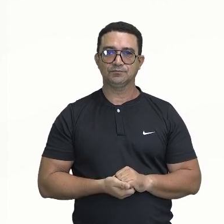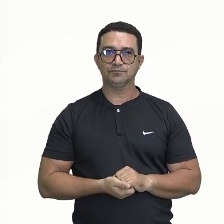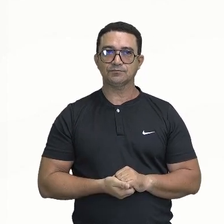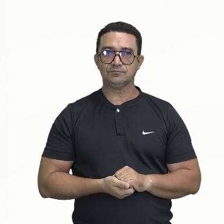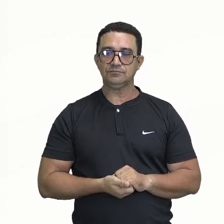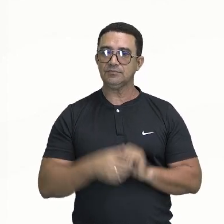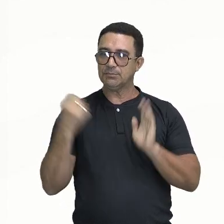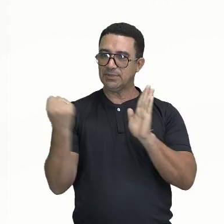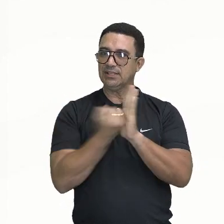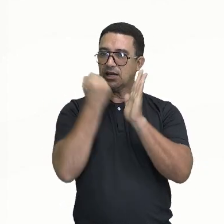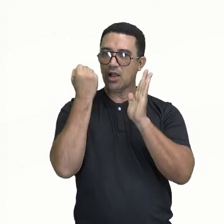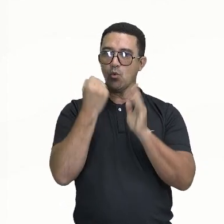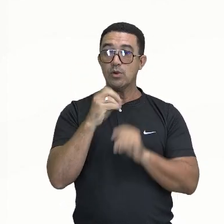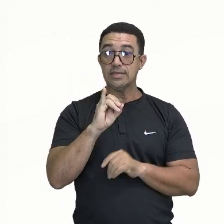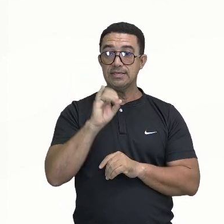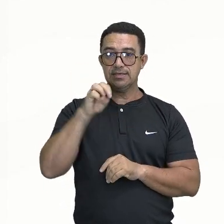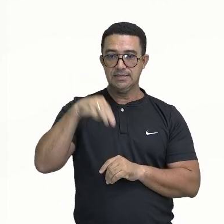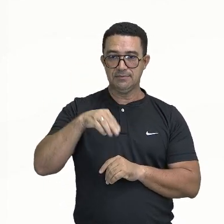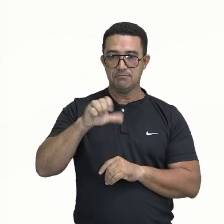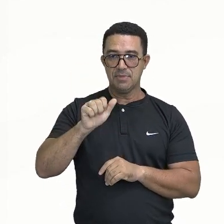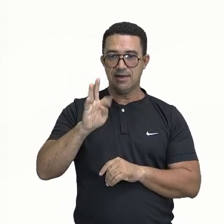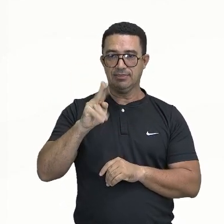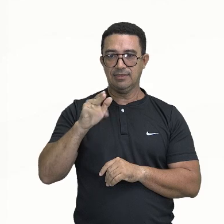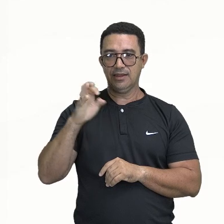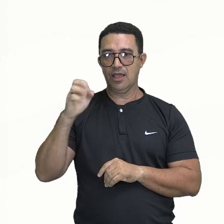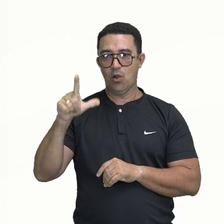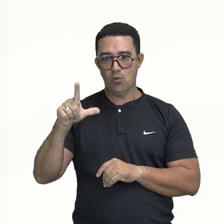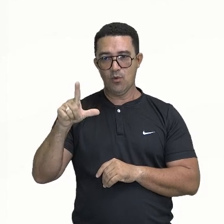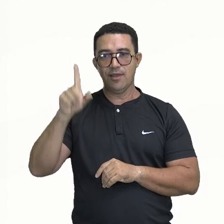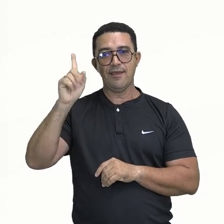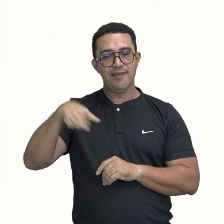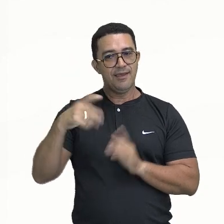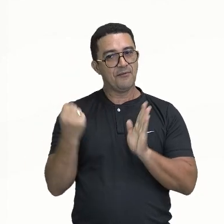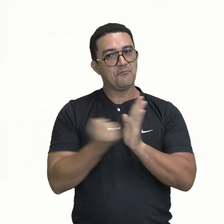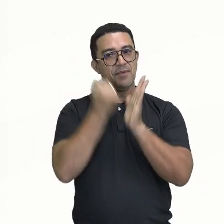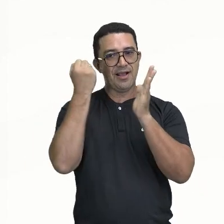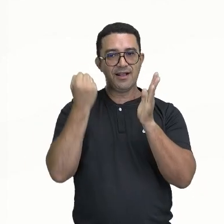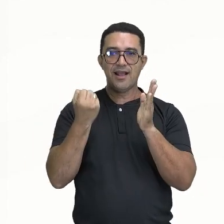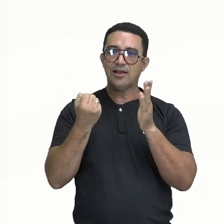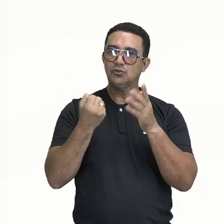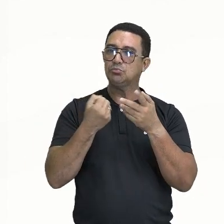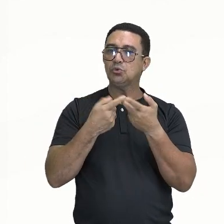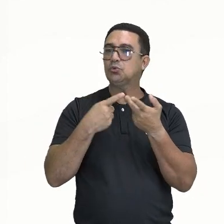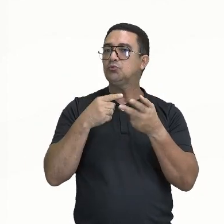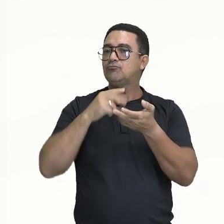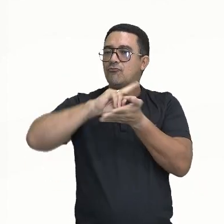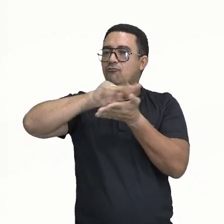esse patrimônio imaterial, ele vai ser marcado por esses saberes.